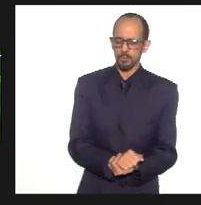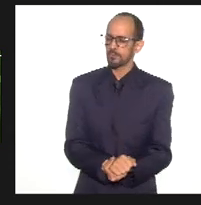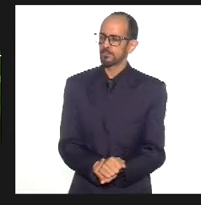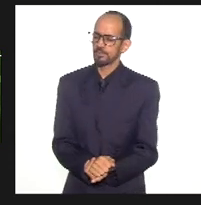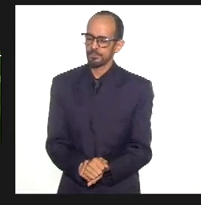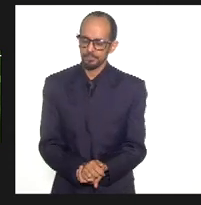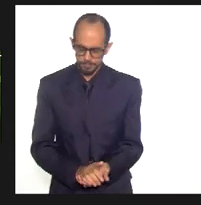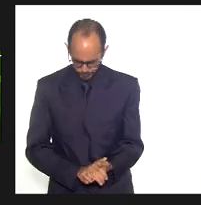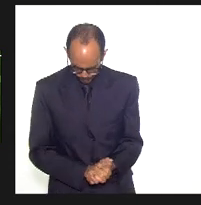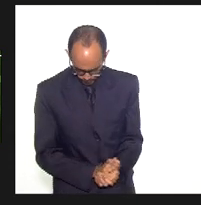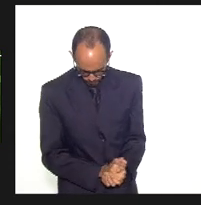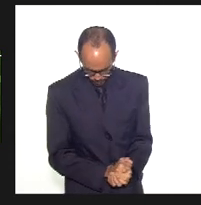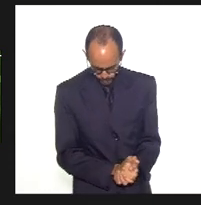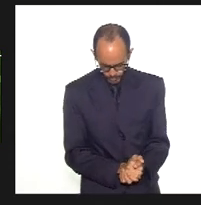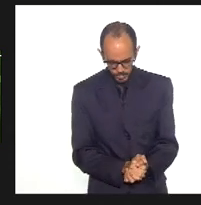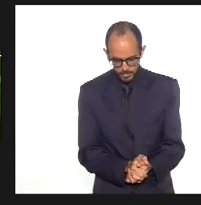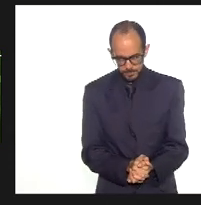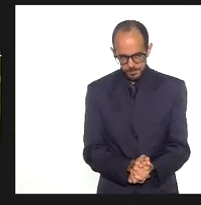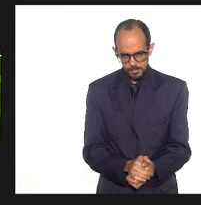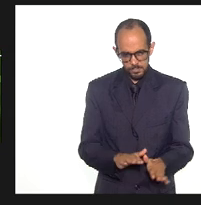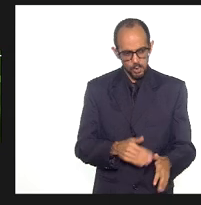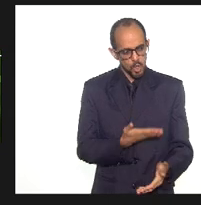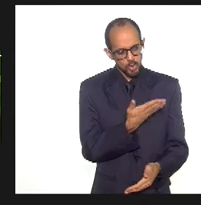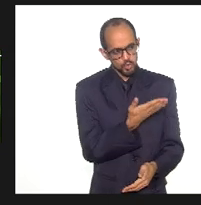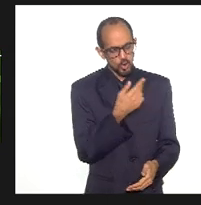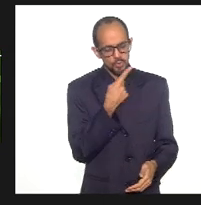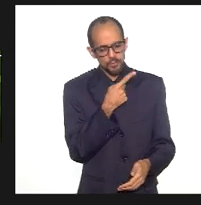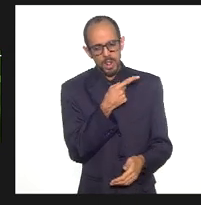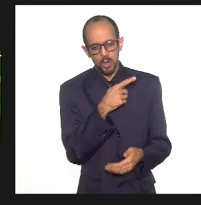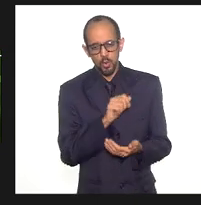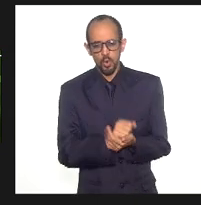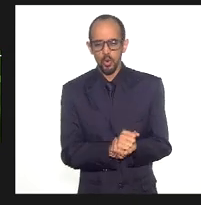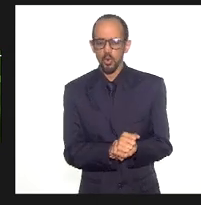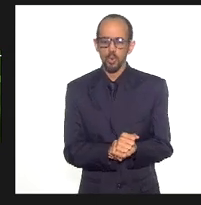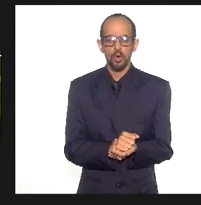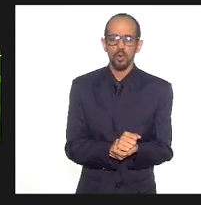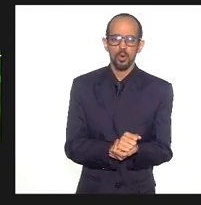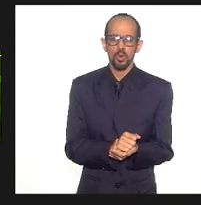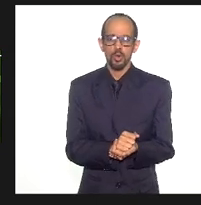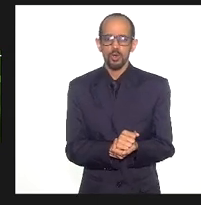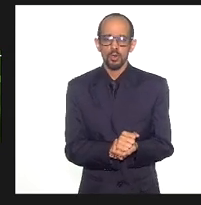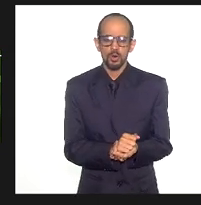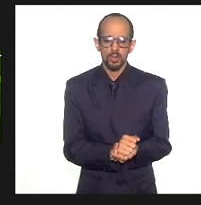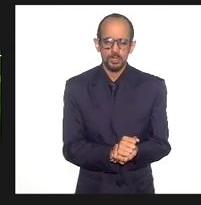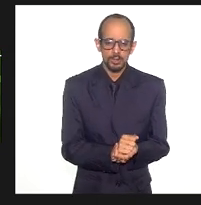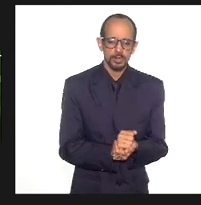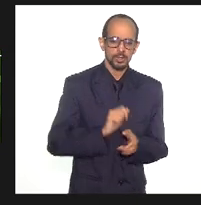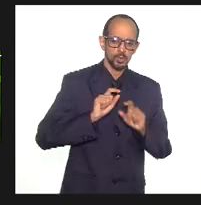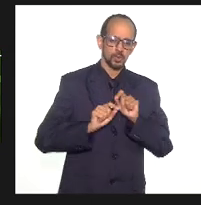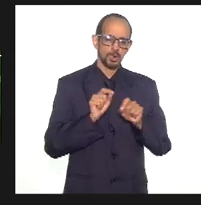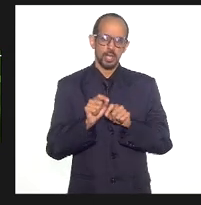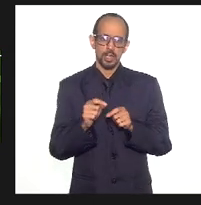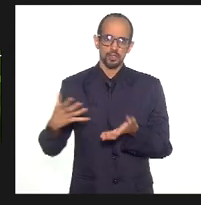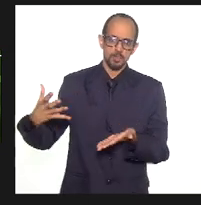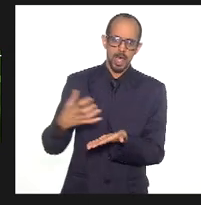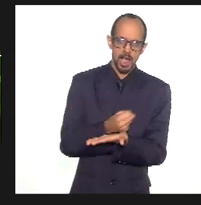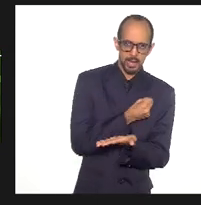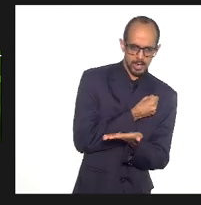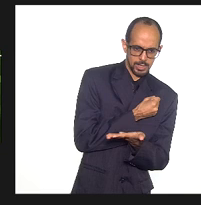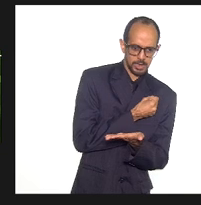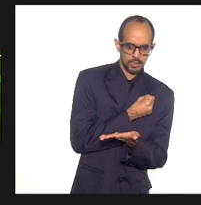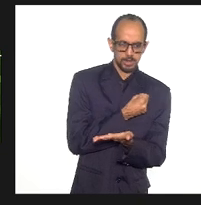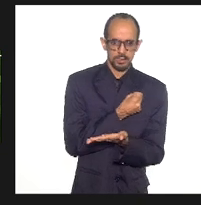expor. O senhor falou em diminuição de arrecadação, função